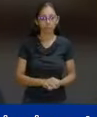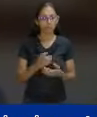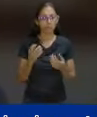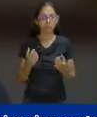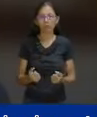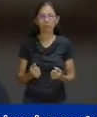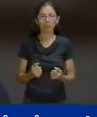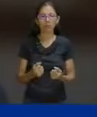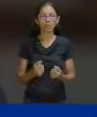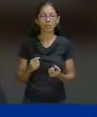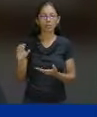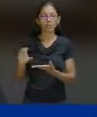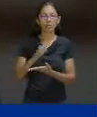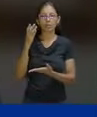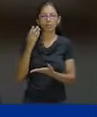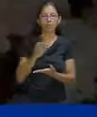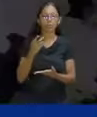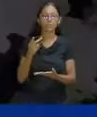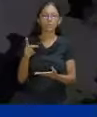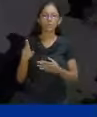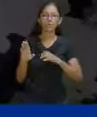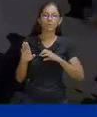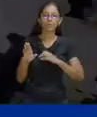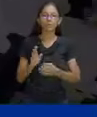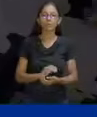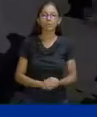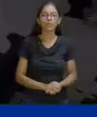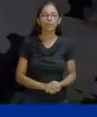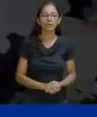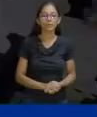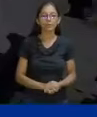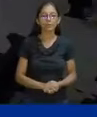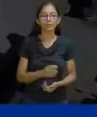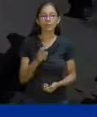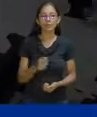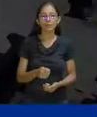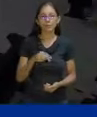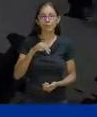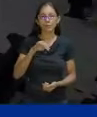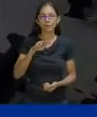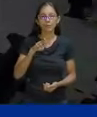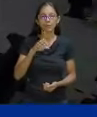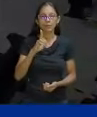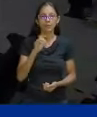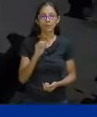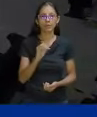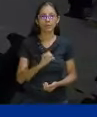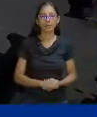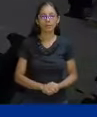Furtado da Silva, como voto. Imagem ampla do plenário.